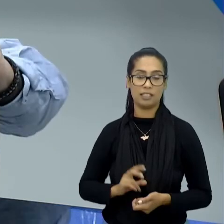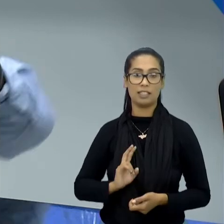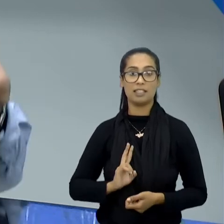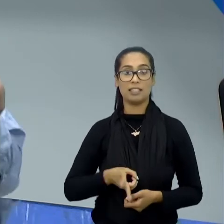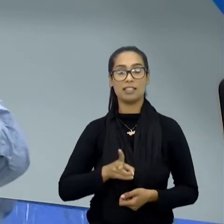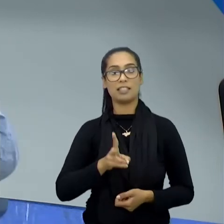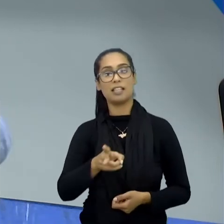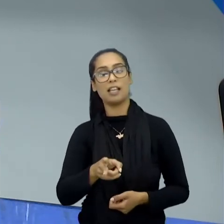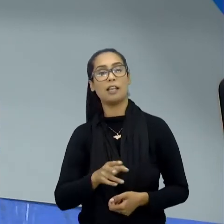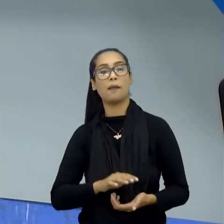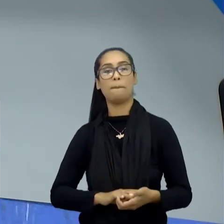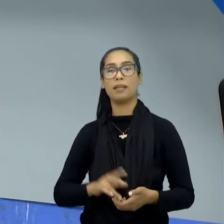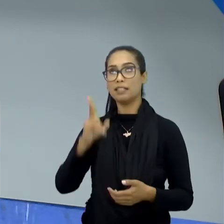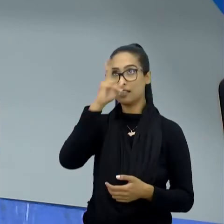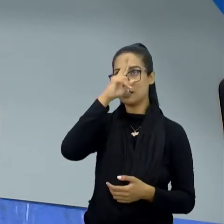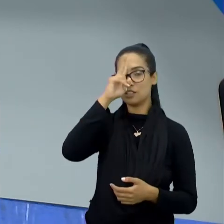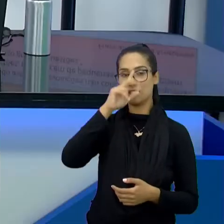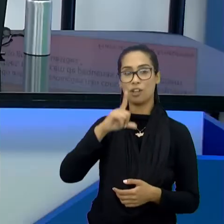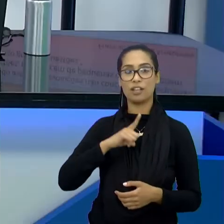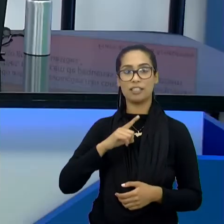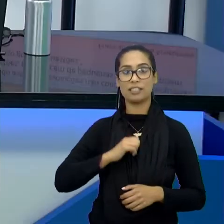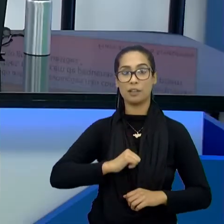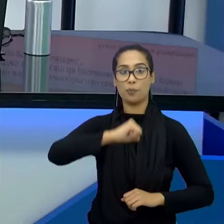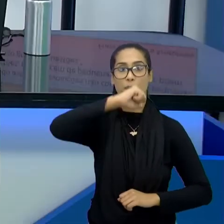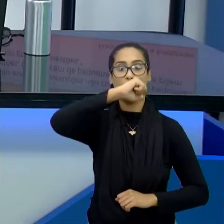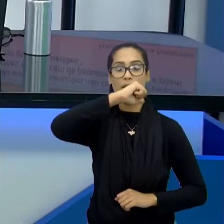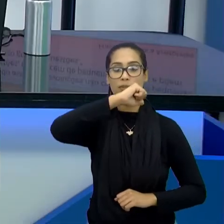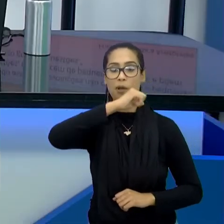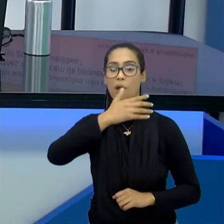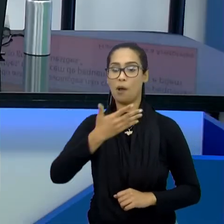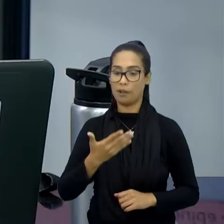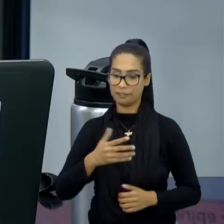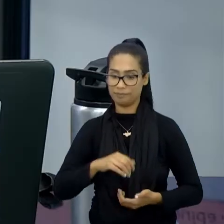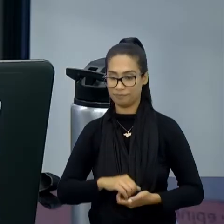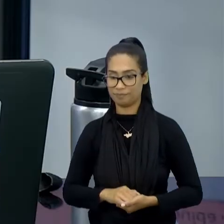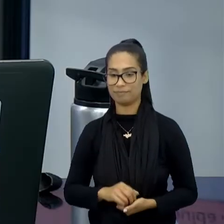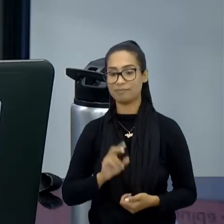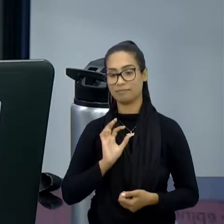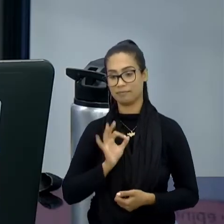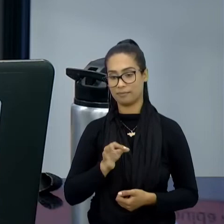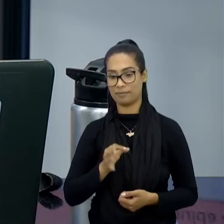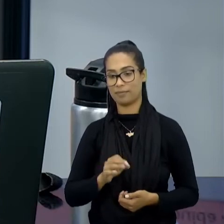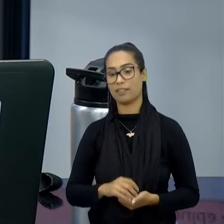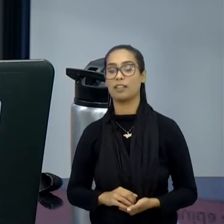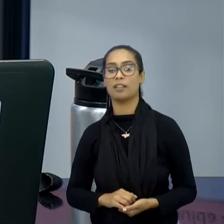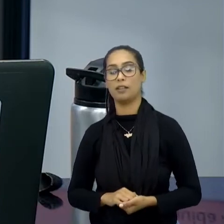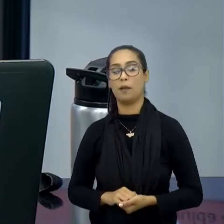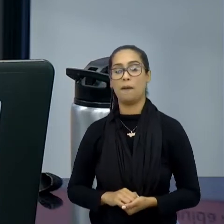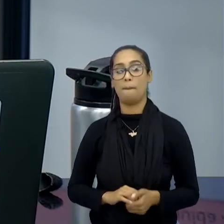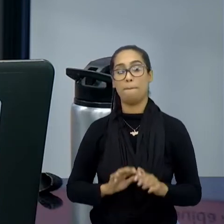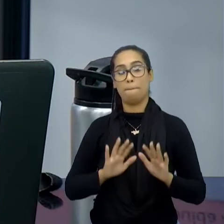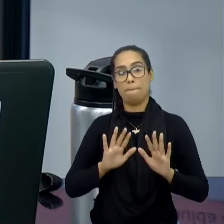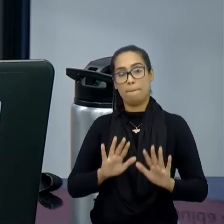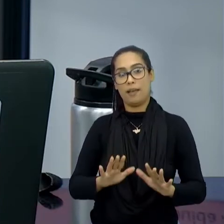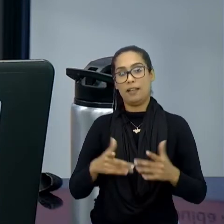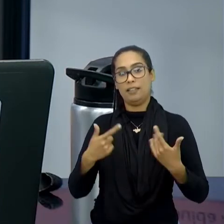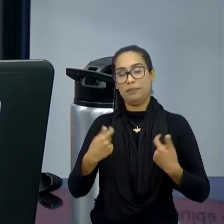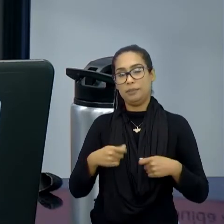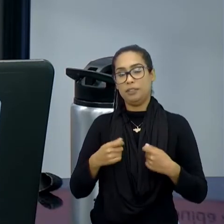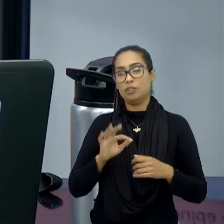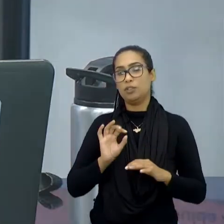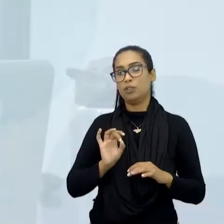tirano, é um pulinho. É um pulo, é isso mesmo. E aí a gente pode, os estudantes que tiverem interesse, né, aí em